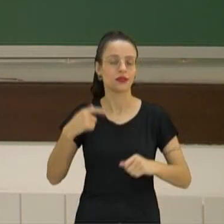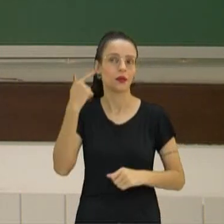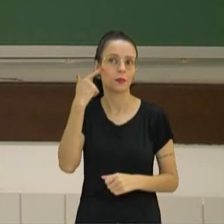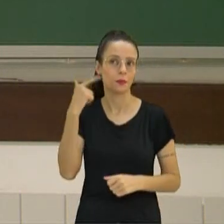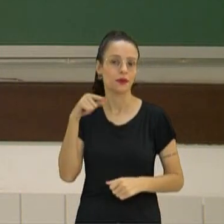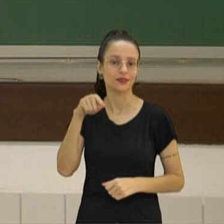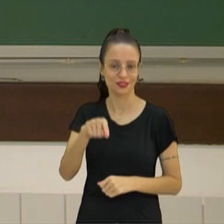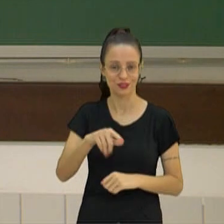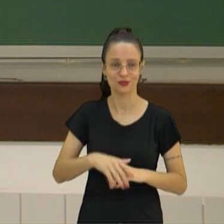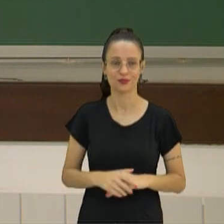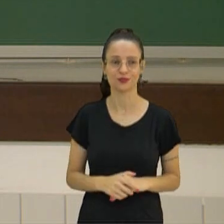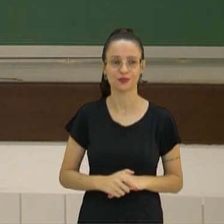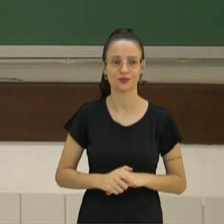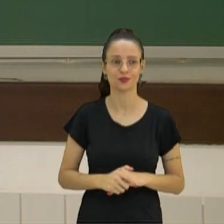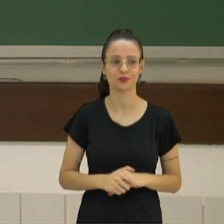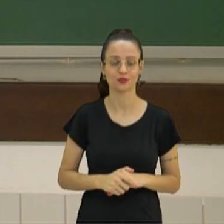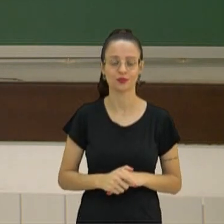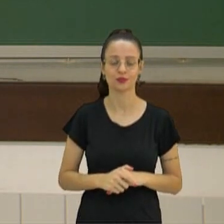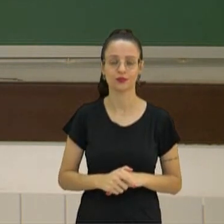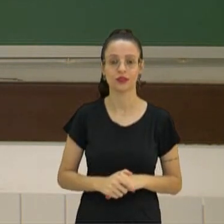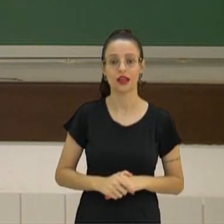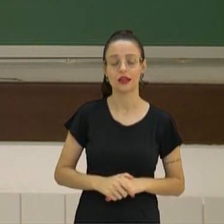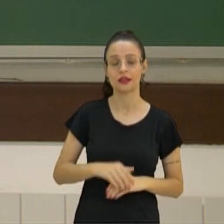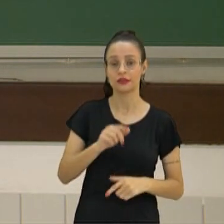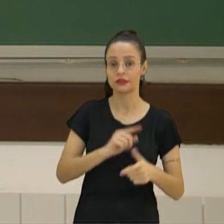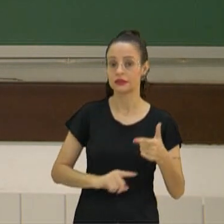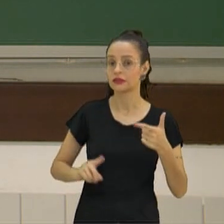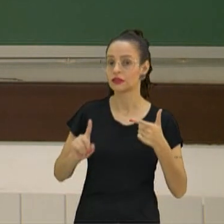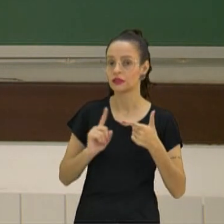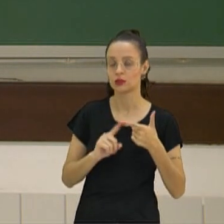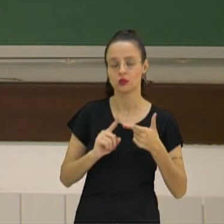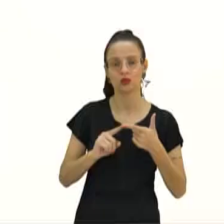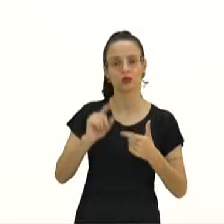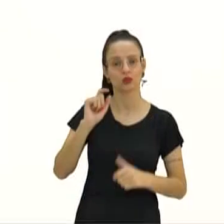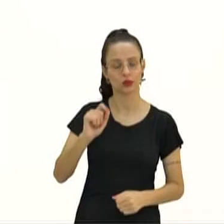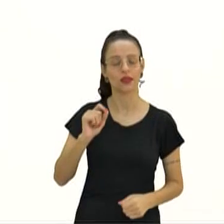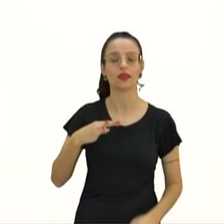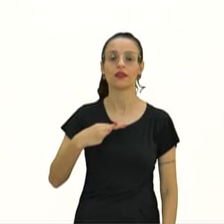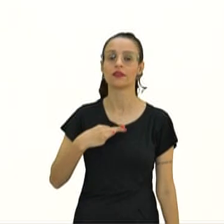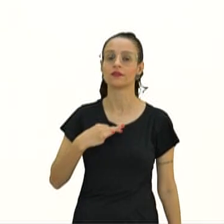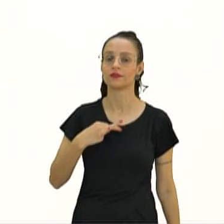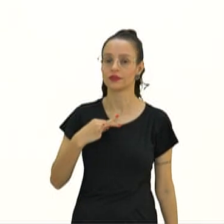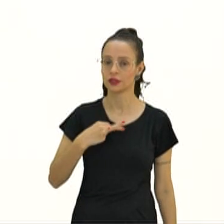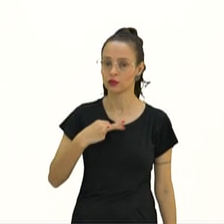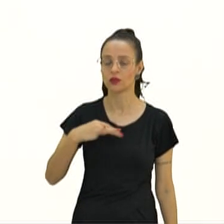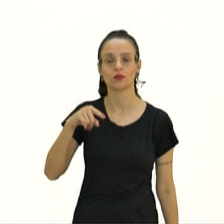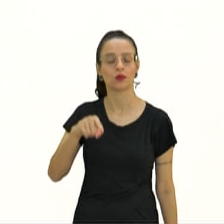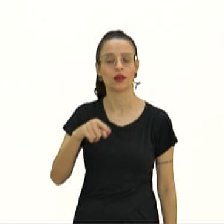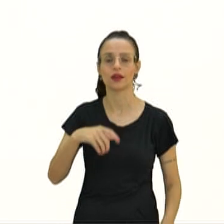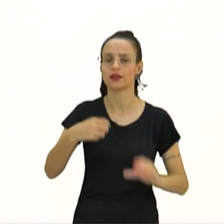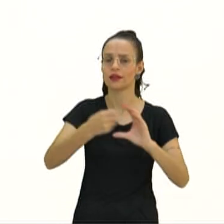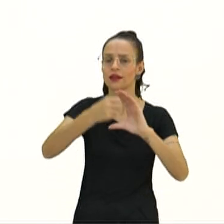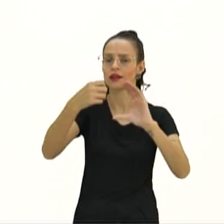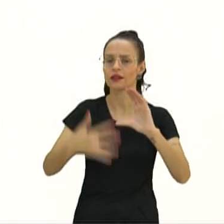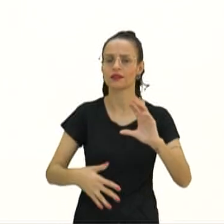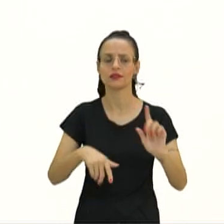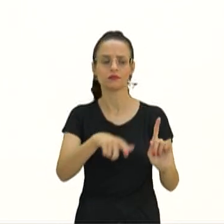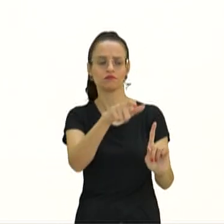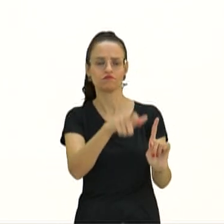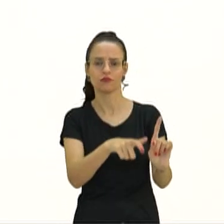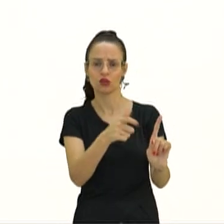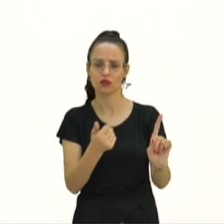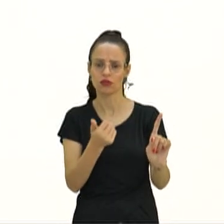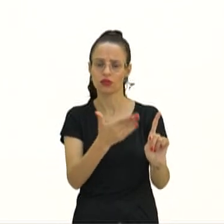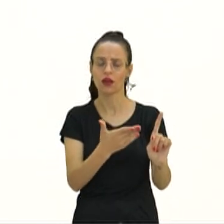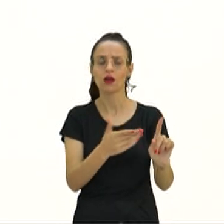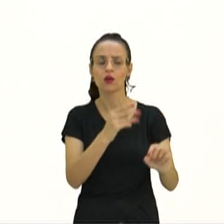nesses elementos. O segundo elemento, então, é o figurino. O figurino caracteriza a personagem,